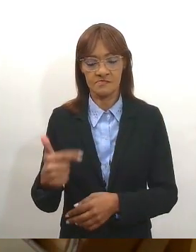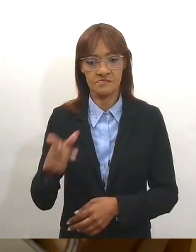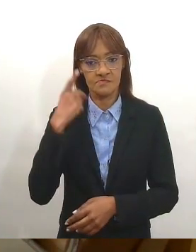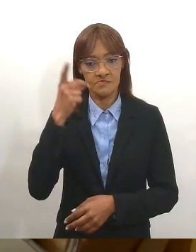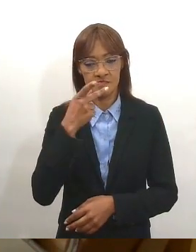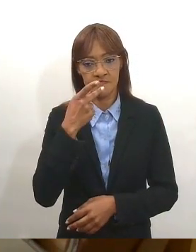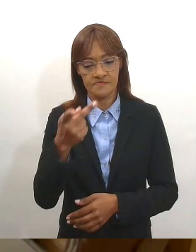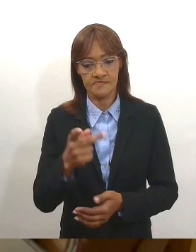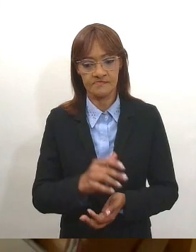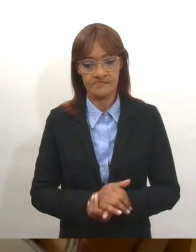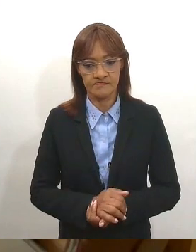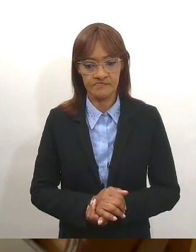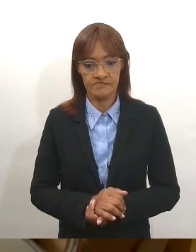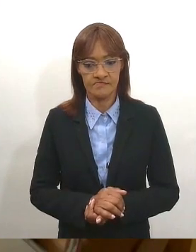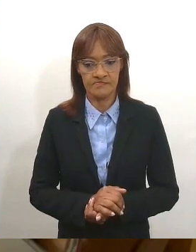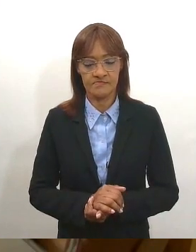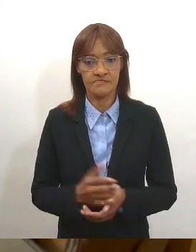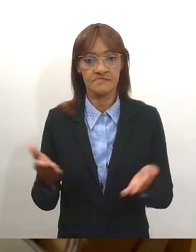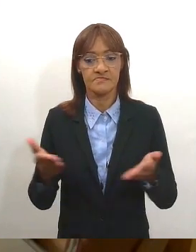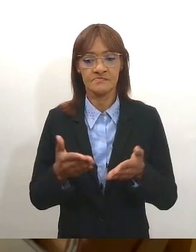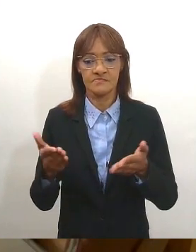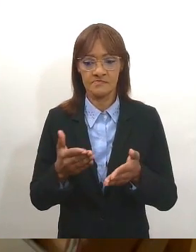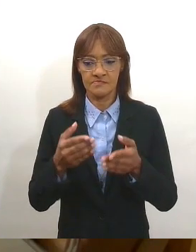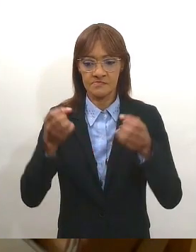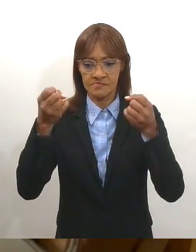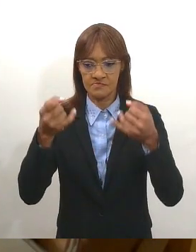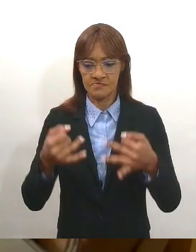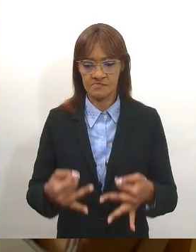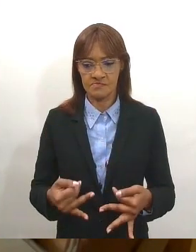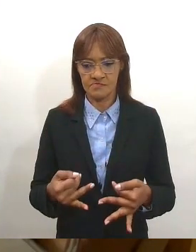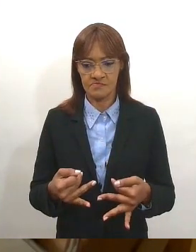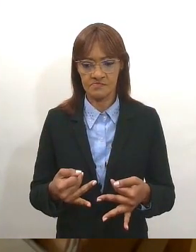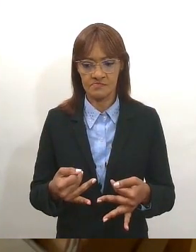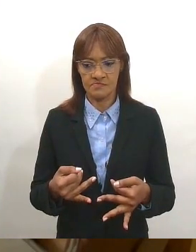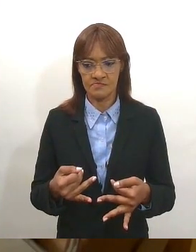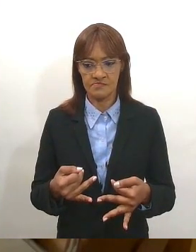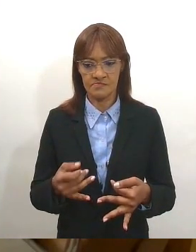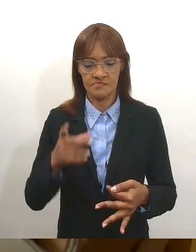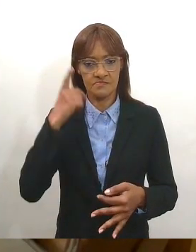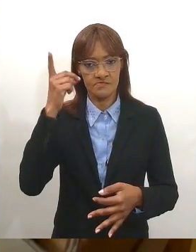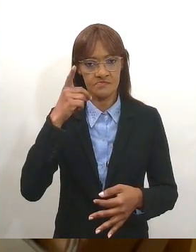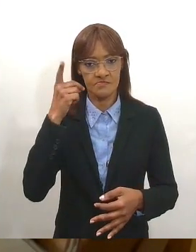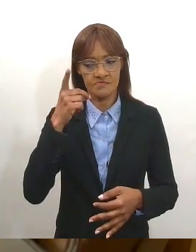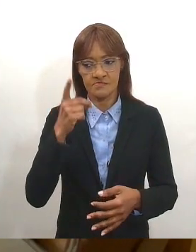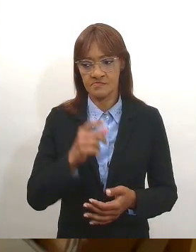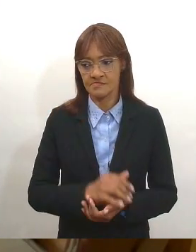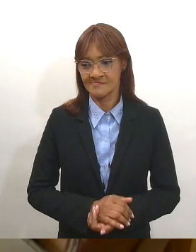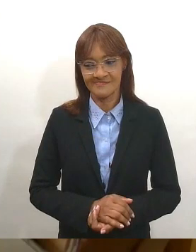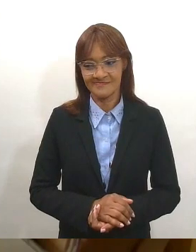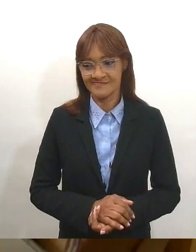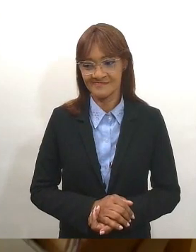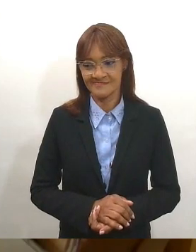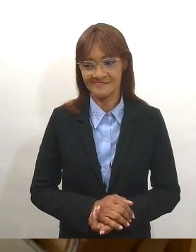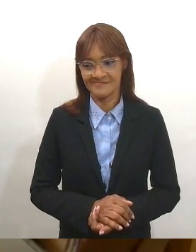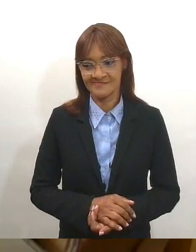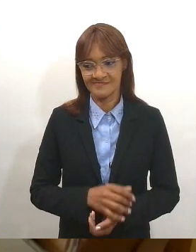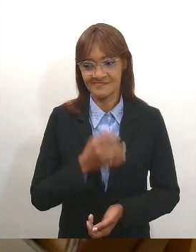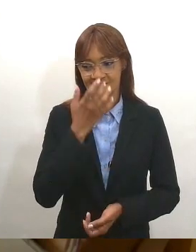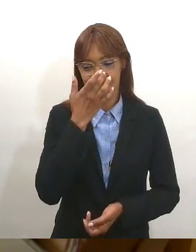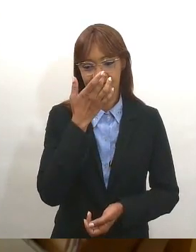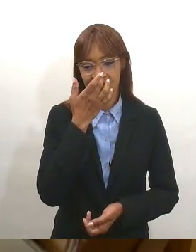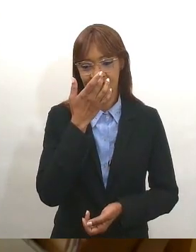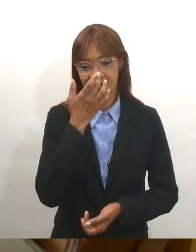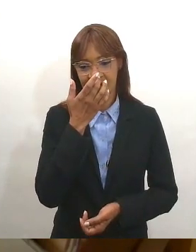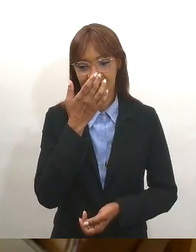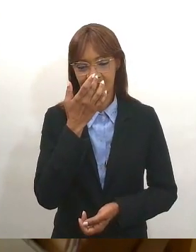explicação. Não há deputado para a explicação pessoal. com fundamento na competência